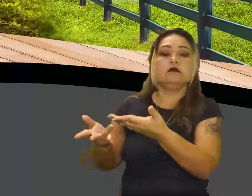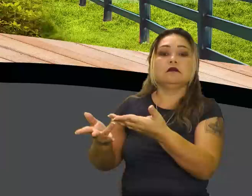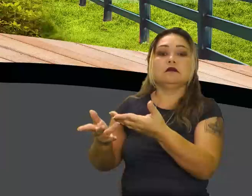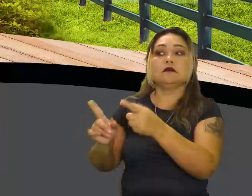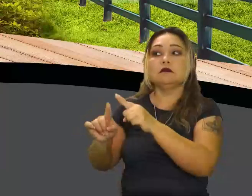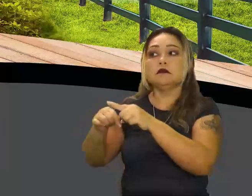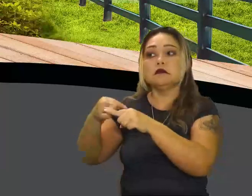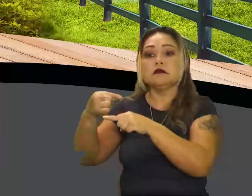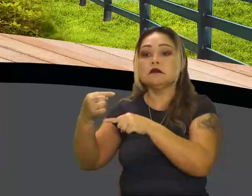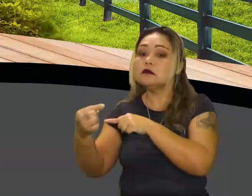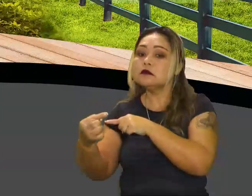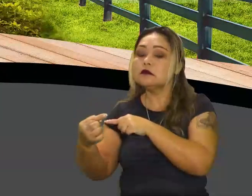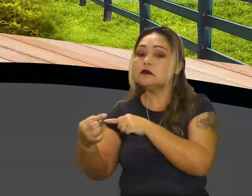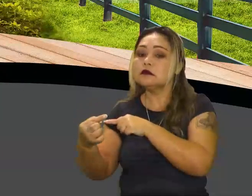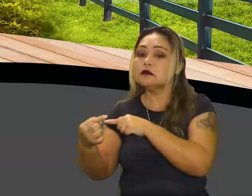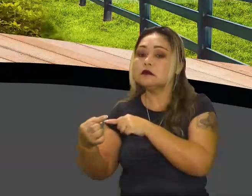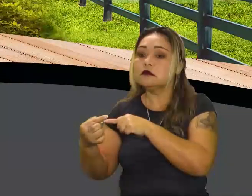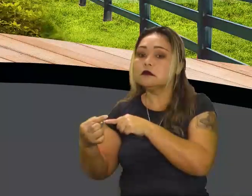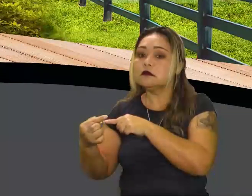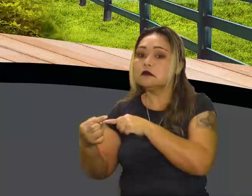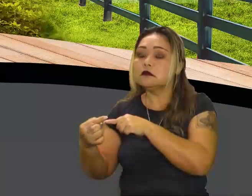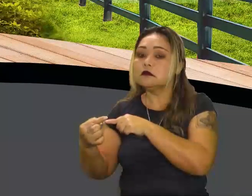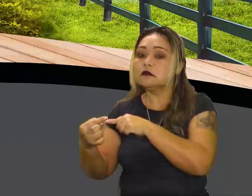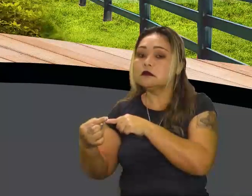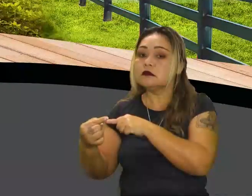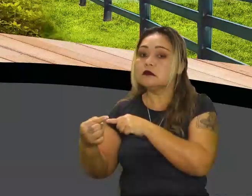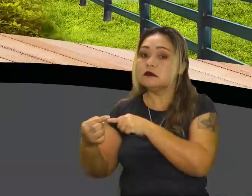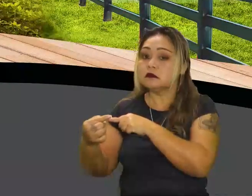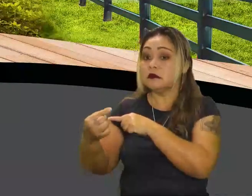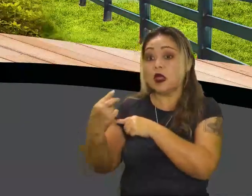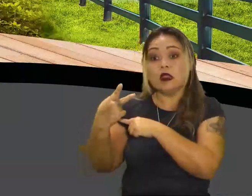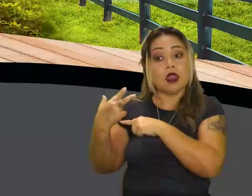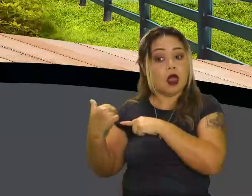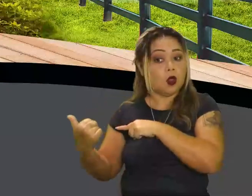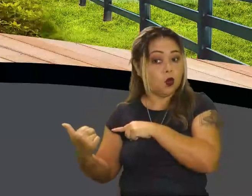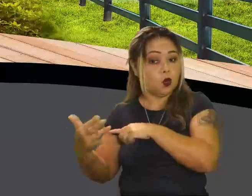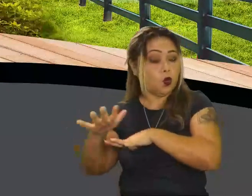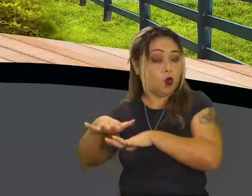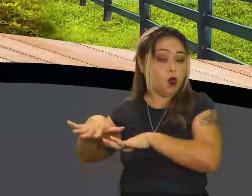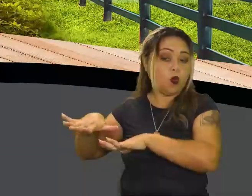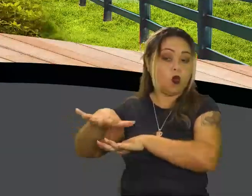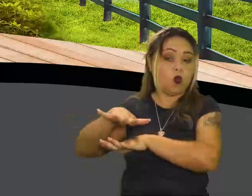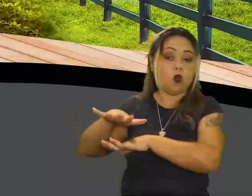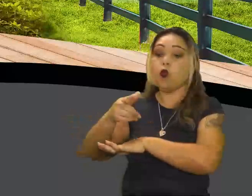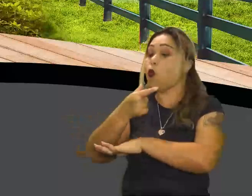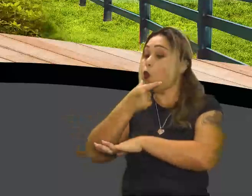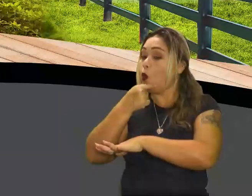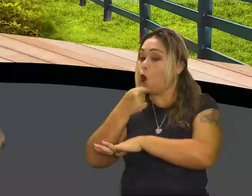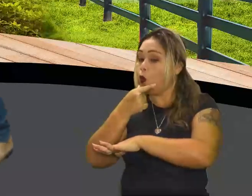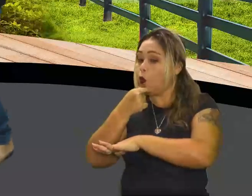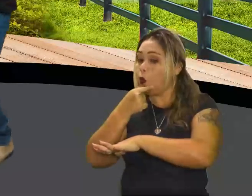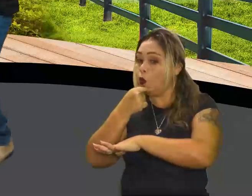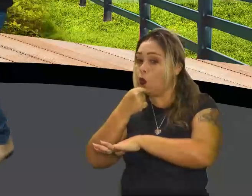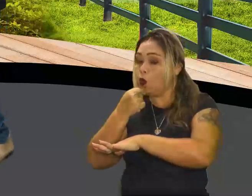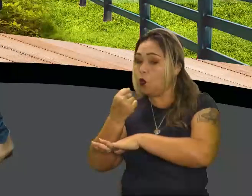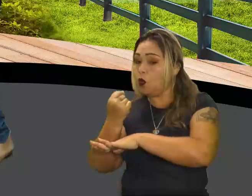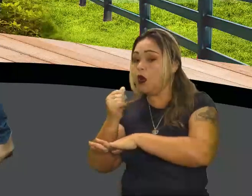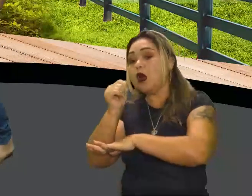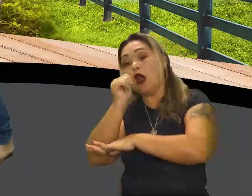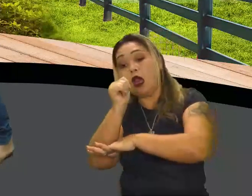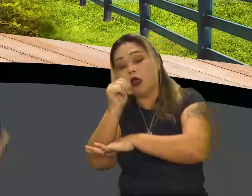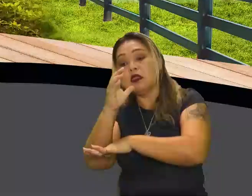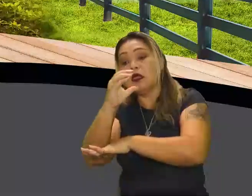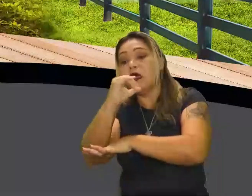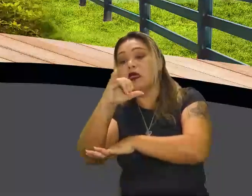Mas só que é assim, gente, tem o que é feito in natura, né? O macho vê lá que a fêmea está